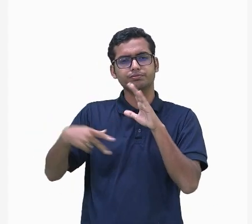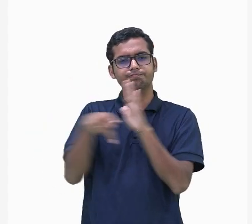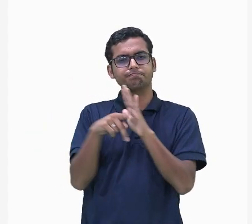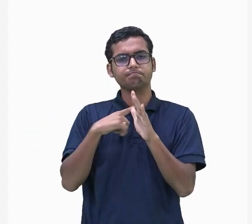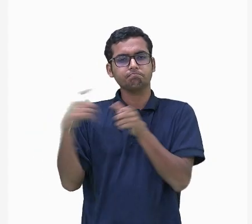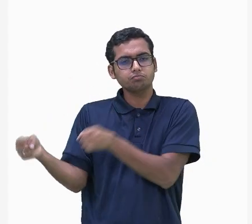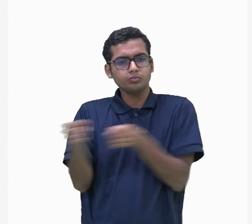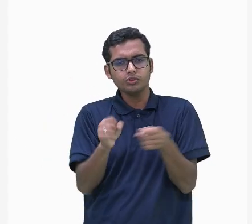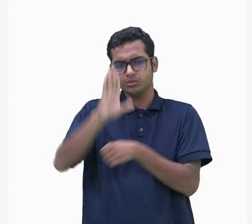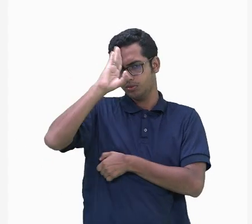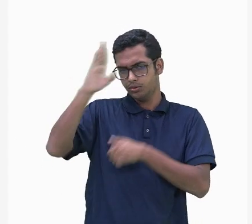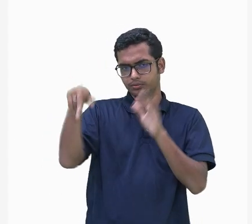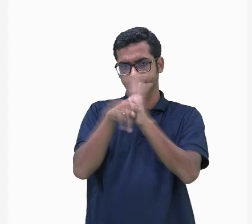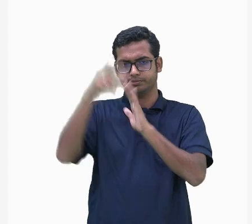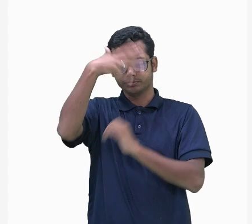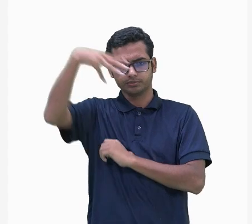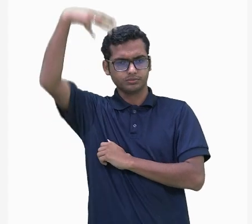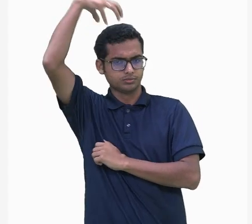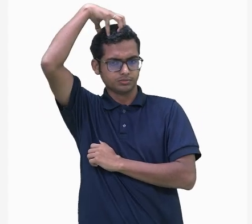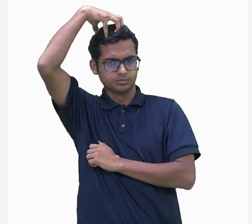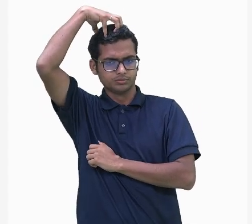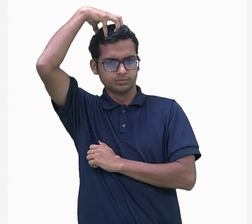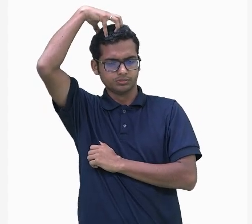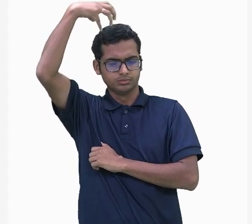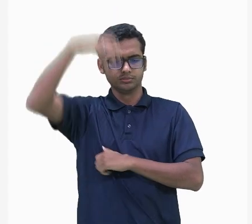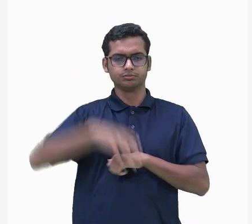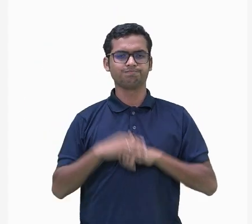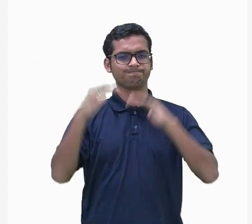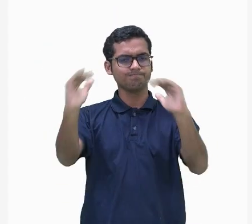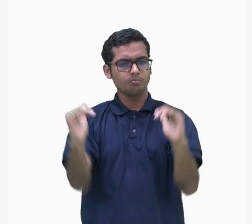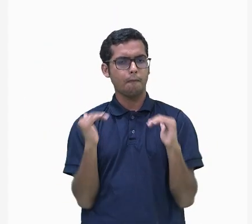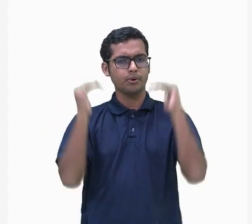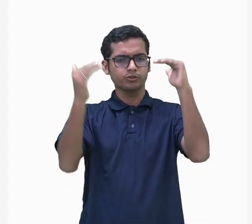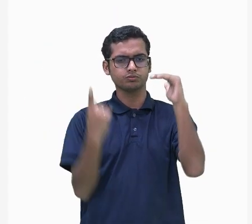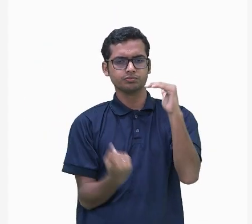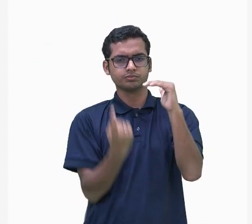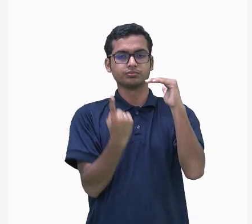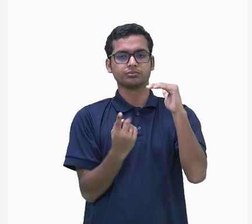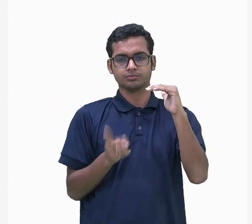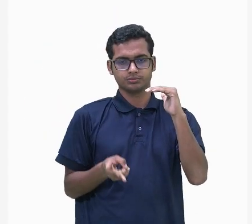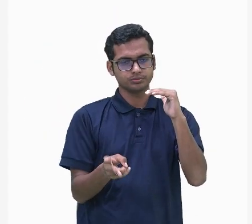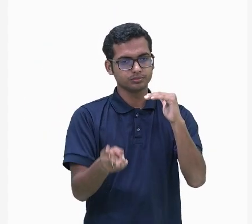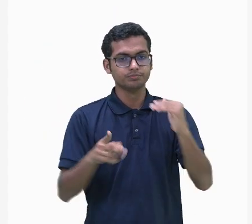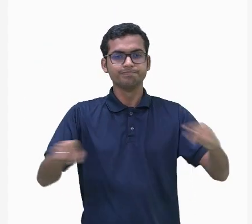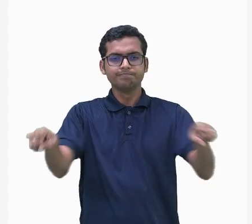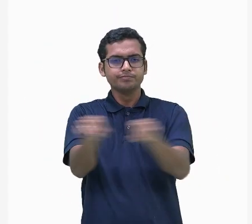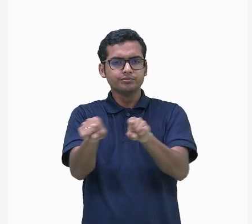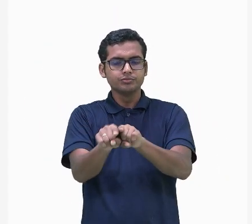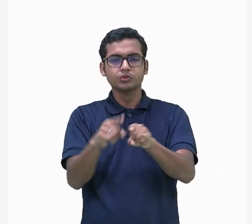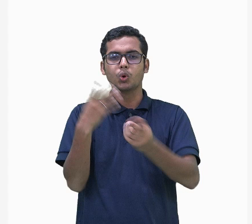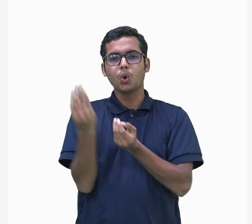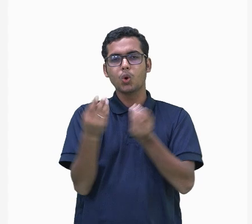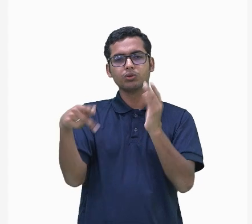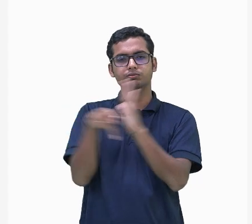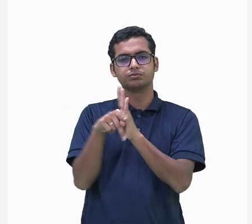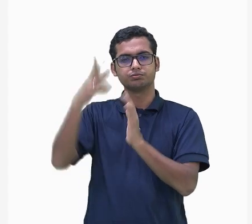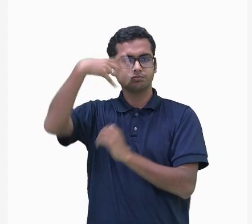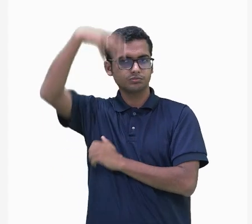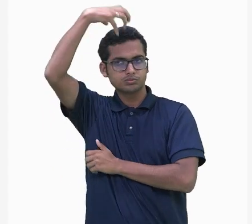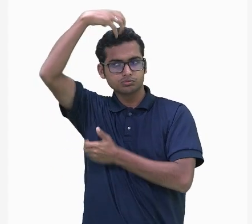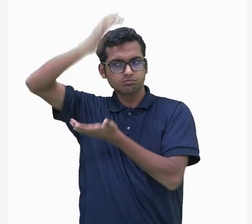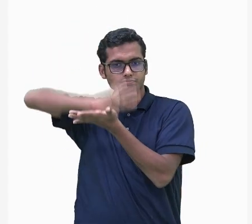dos monarcas em seus reinos eram absolutos. A queda desse sistema só aconteceu graças à